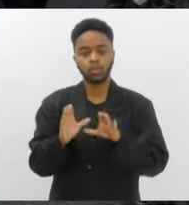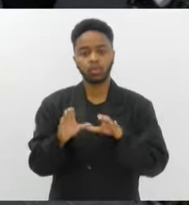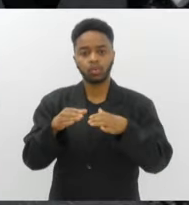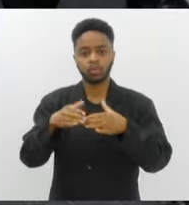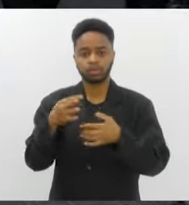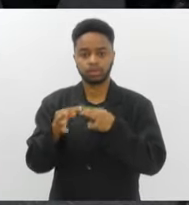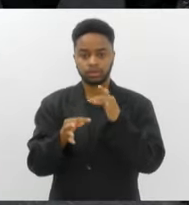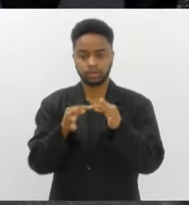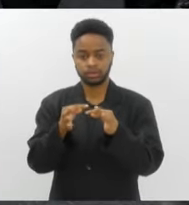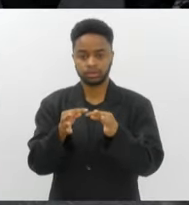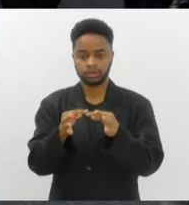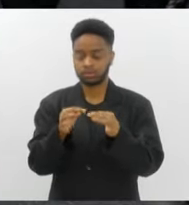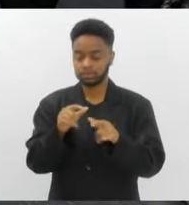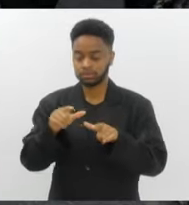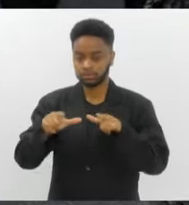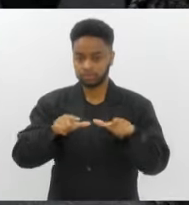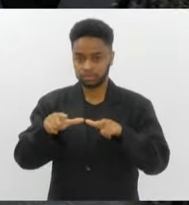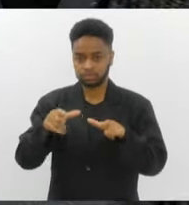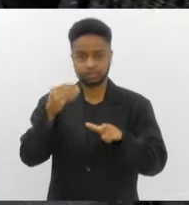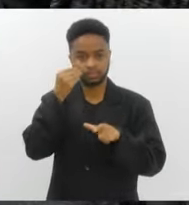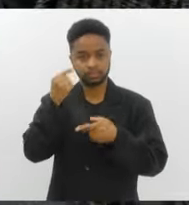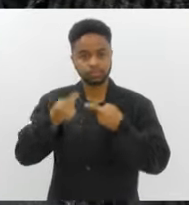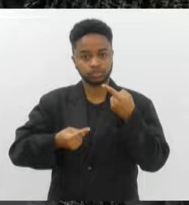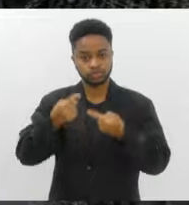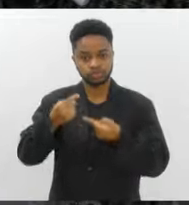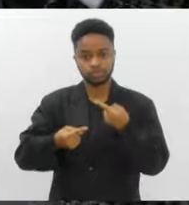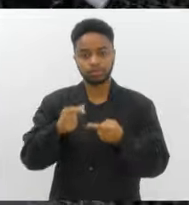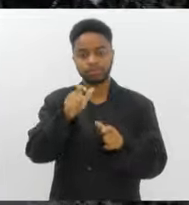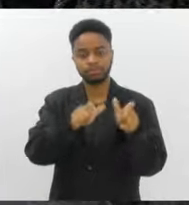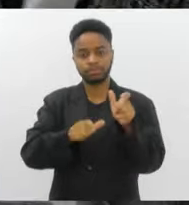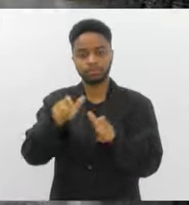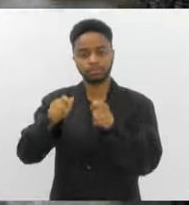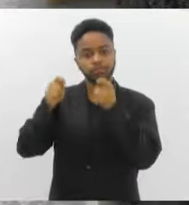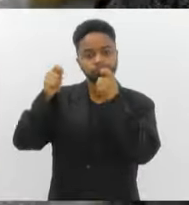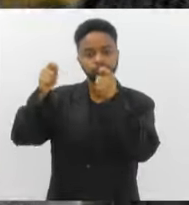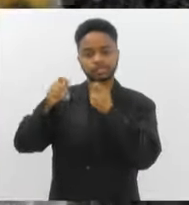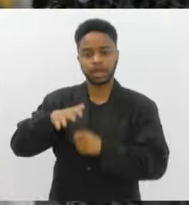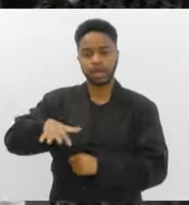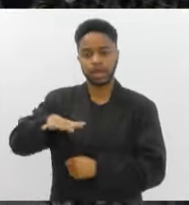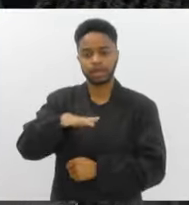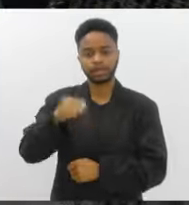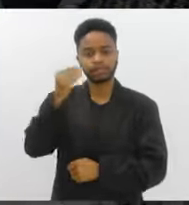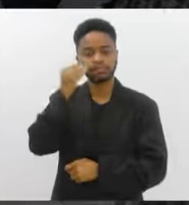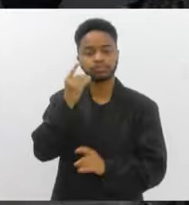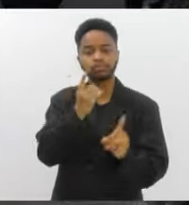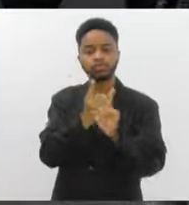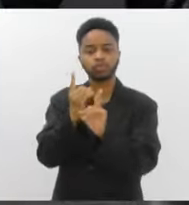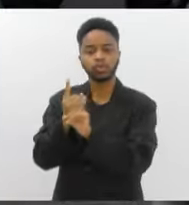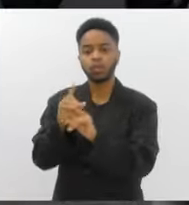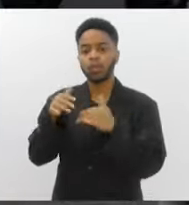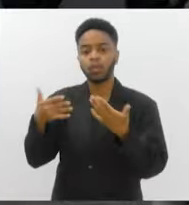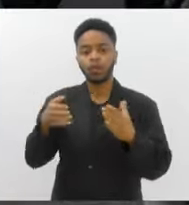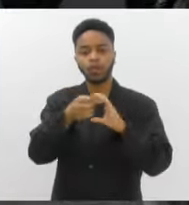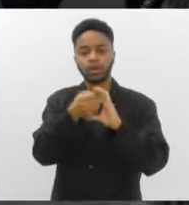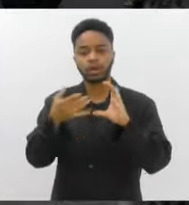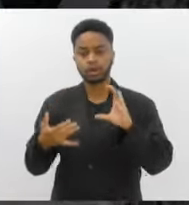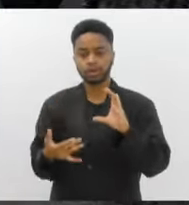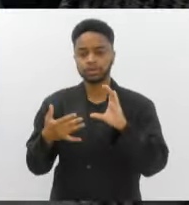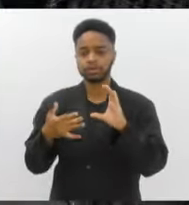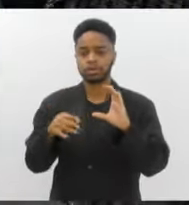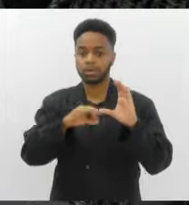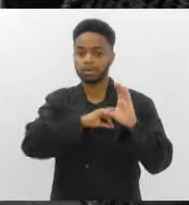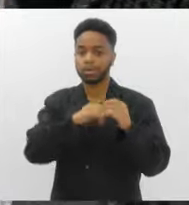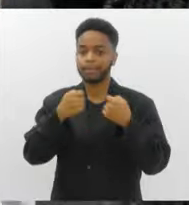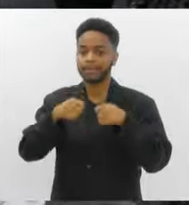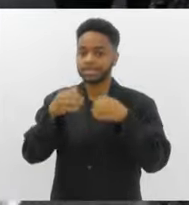para discutir com os militantes da área quais eram esses sinais que os